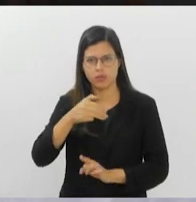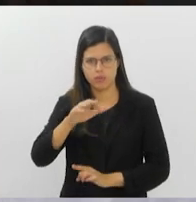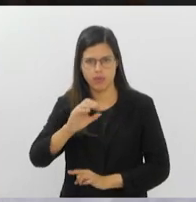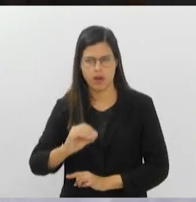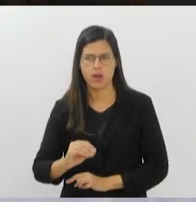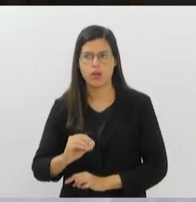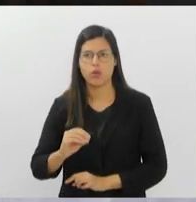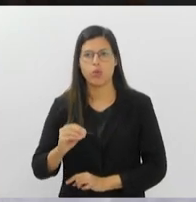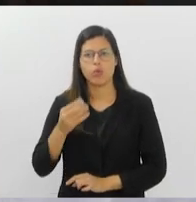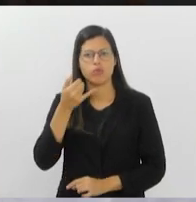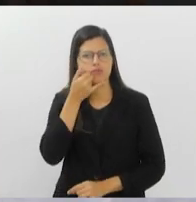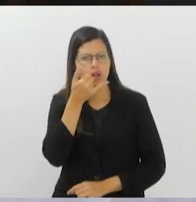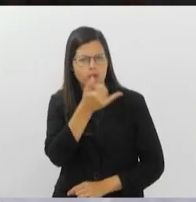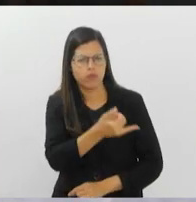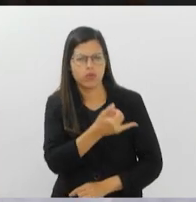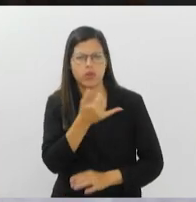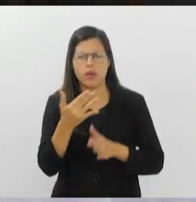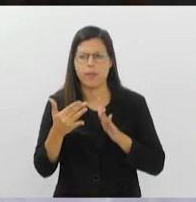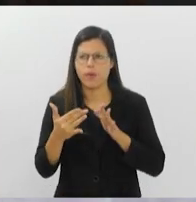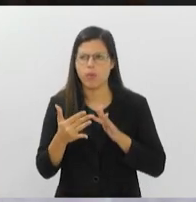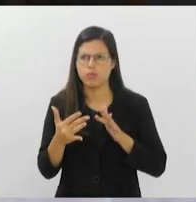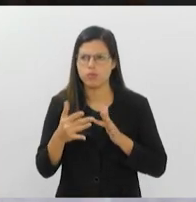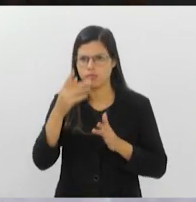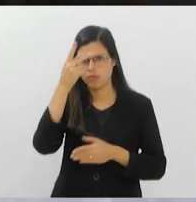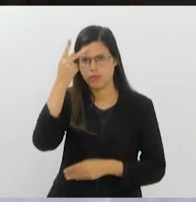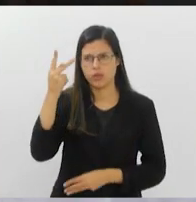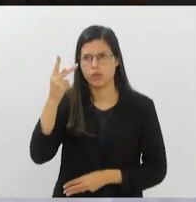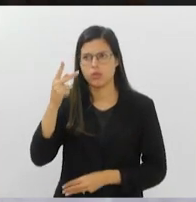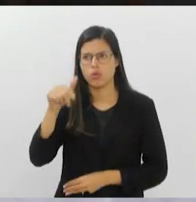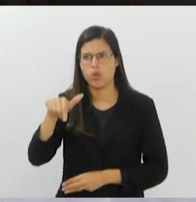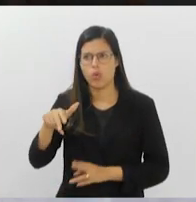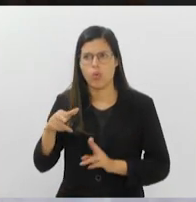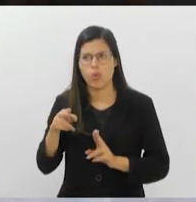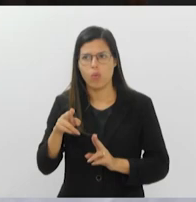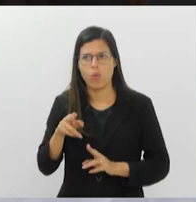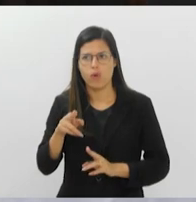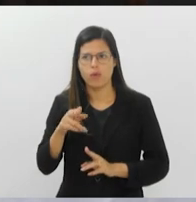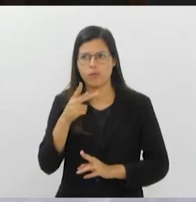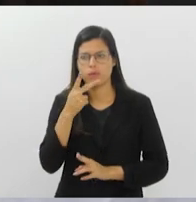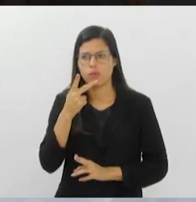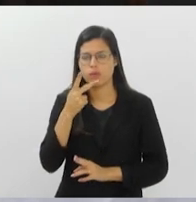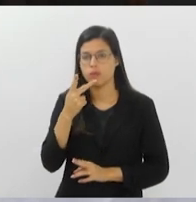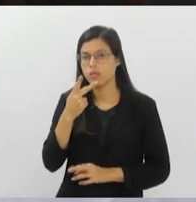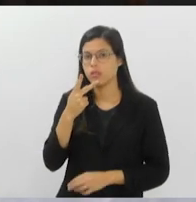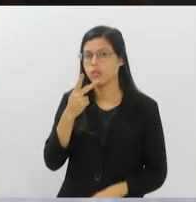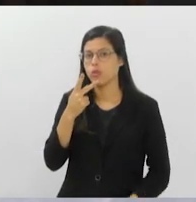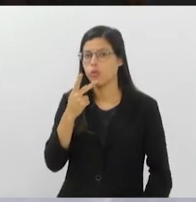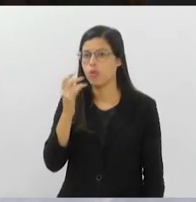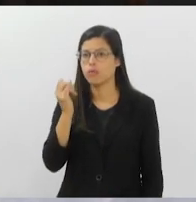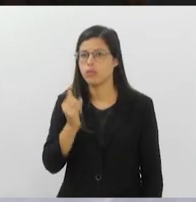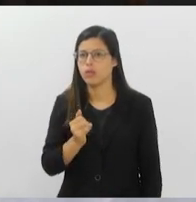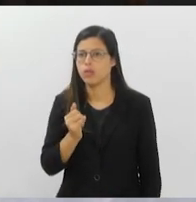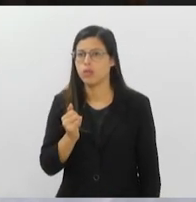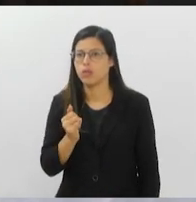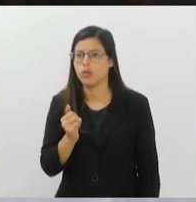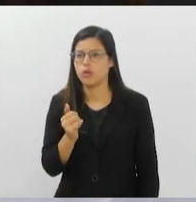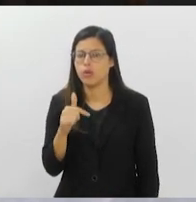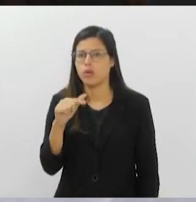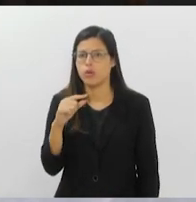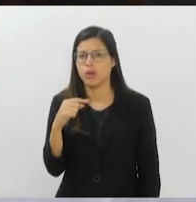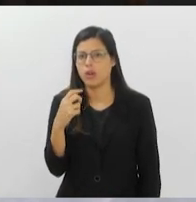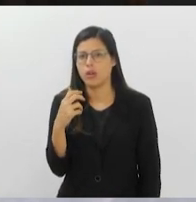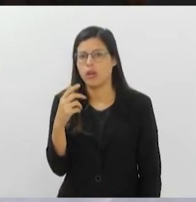mensagens, contatos de profissionais, de usuários da rede, dizendo que estavam sendo constrangidos a não virem para o dia da